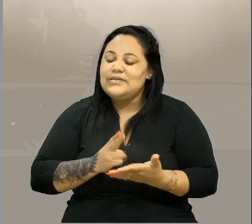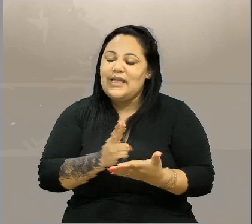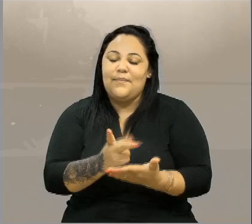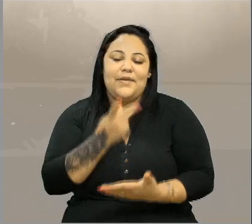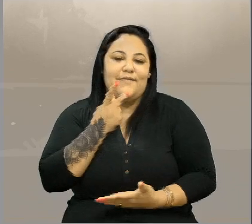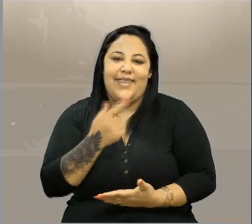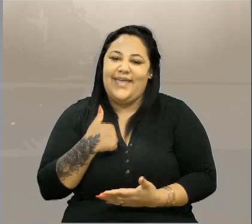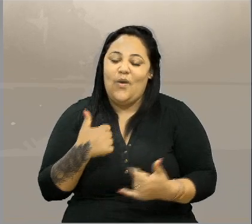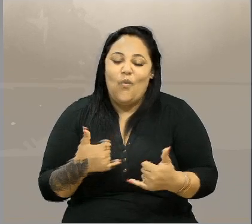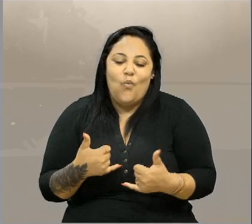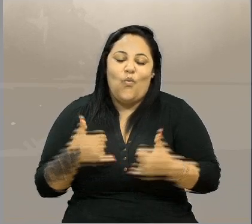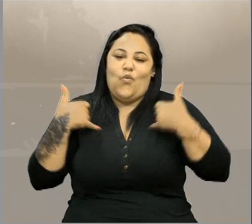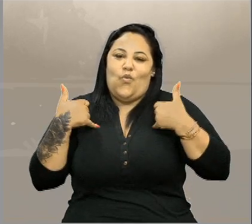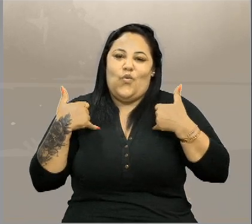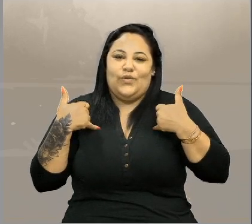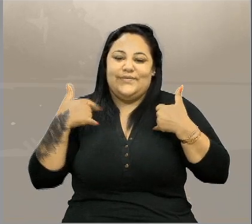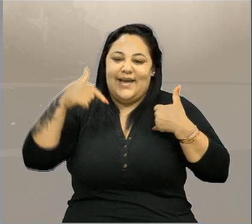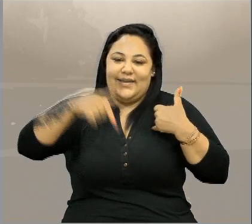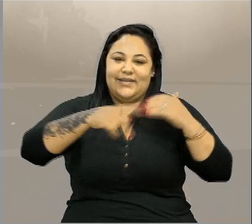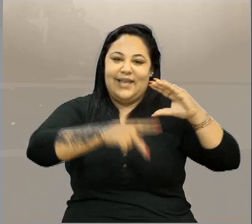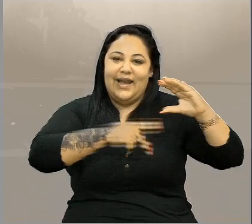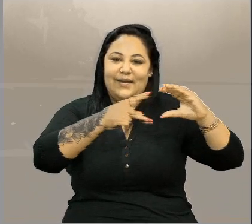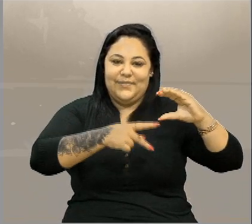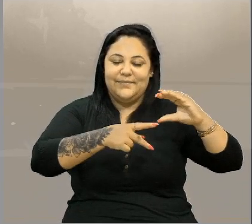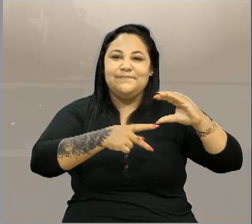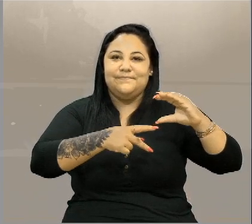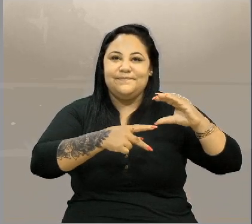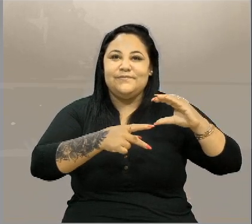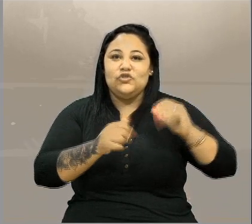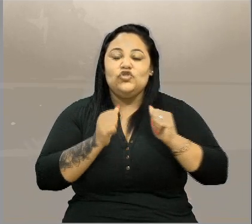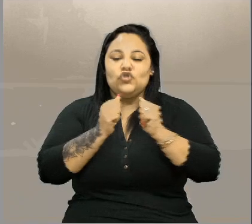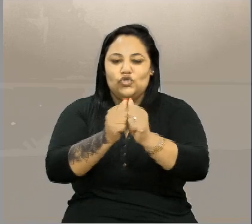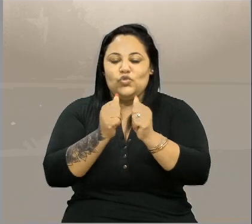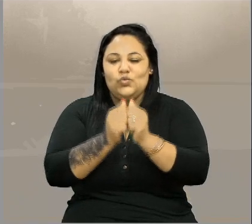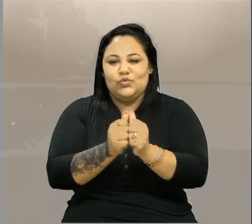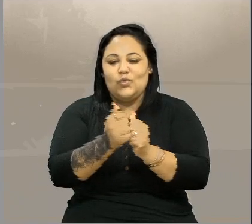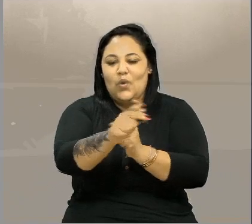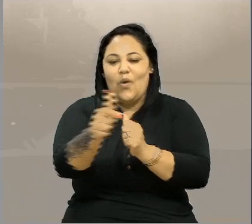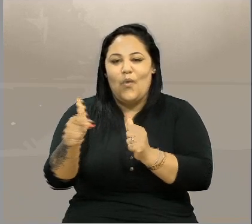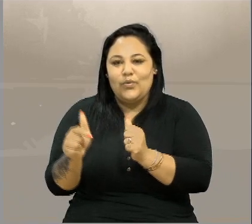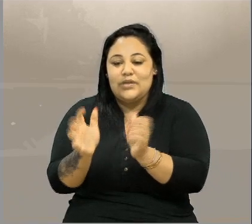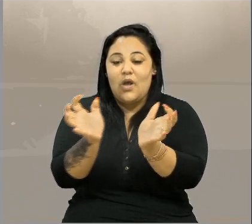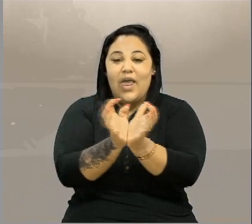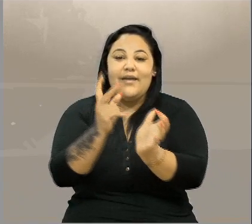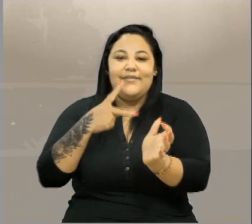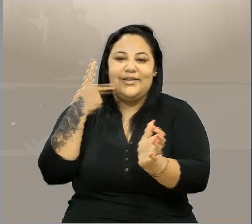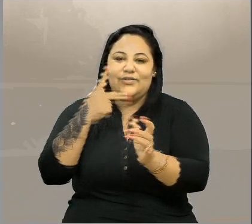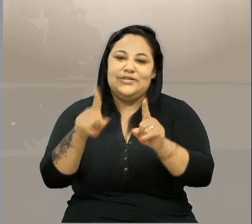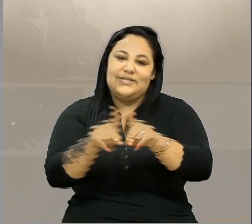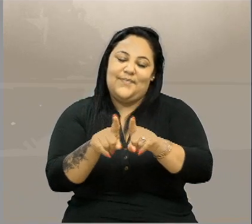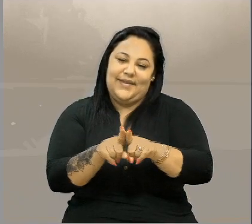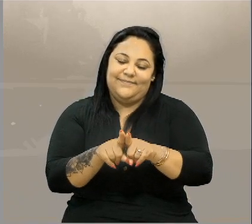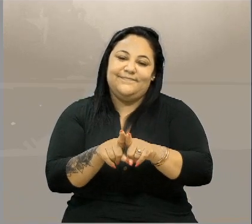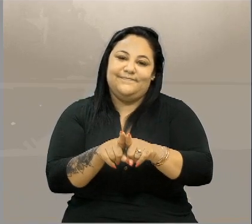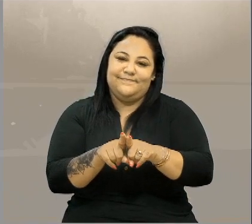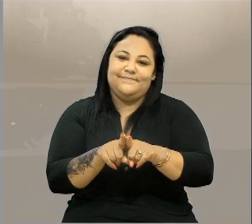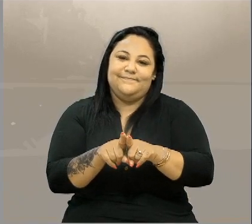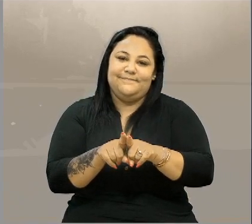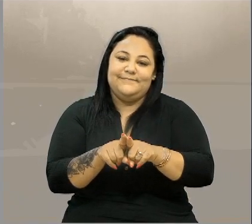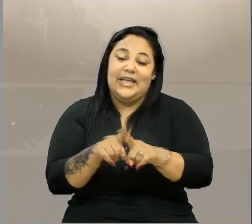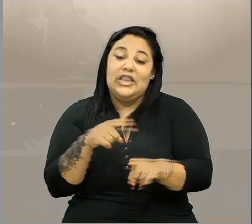eu me orgulhava, né, nesta Casa Legislativa, de, junto com as demais colegas vereadoras aqui da casa,